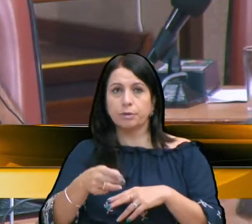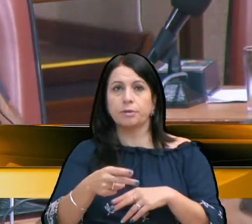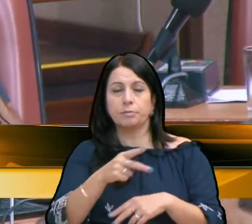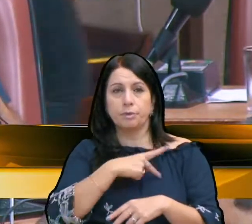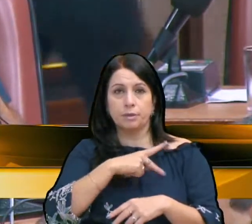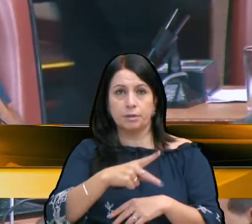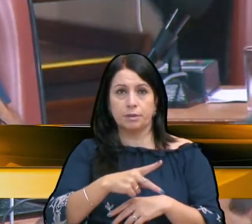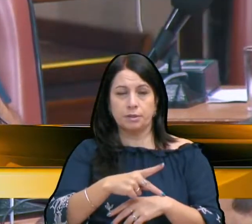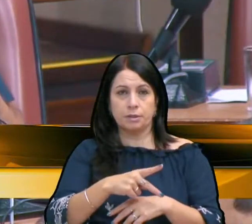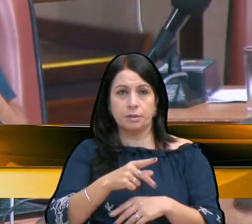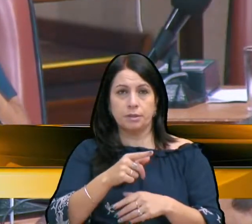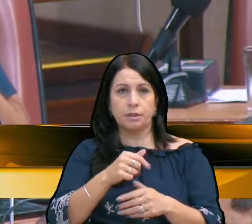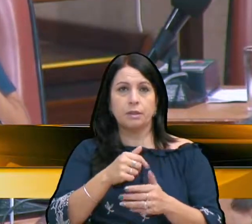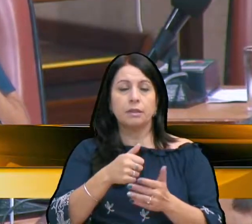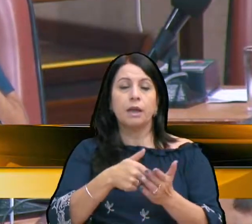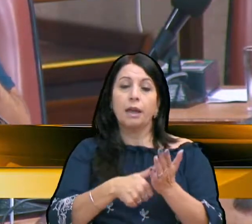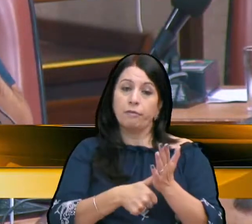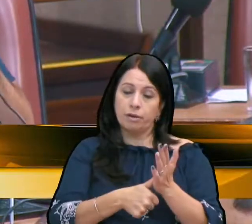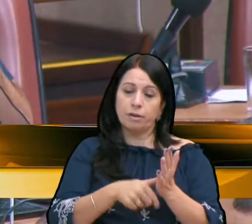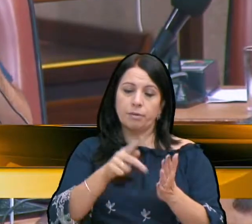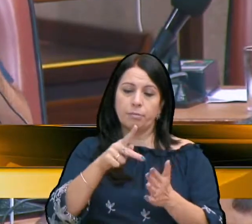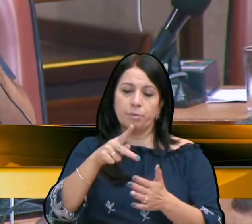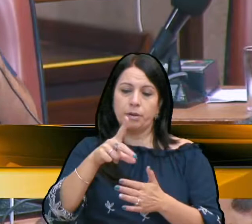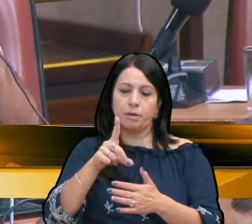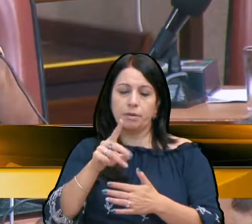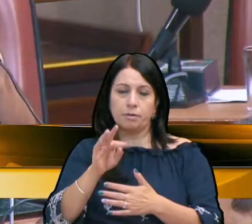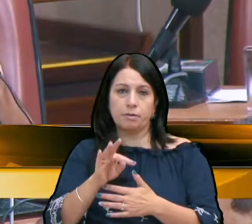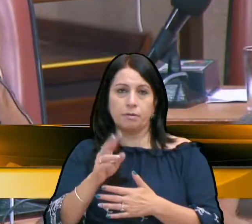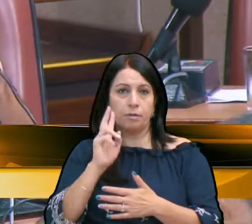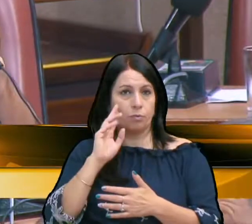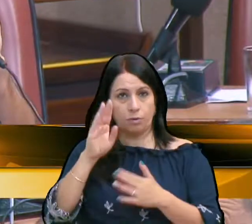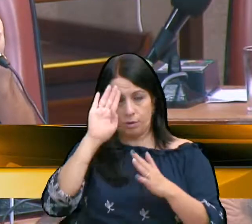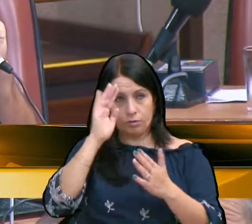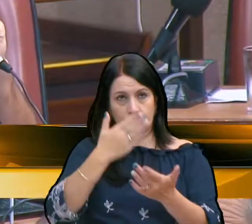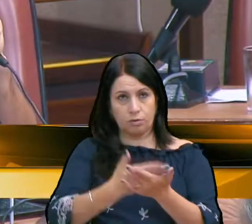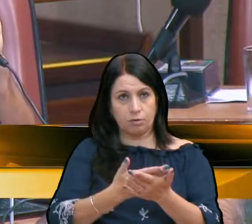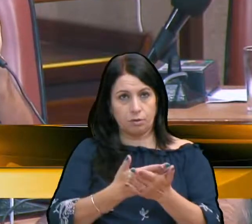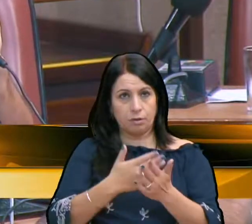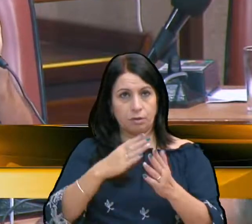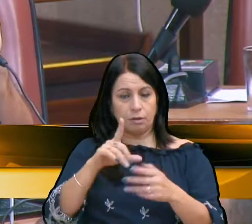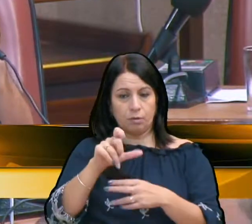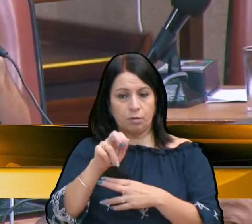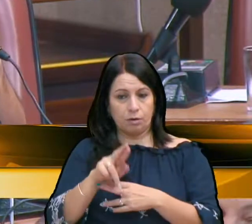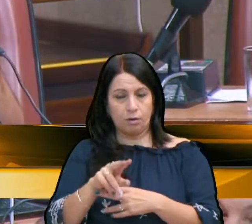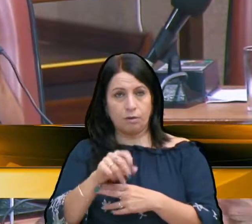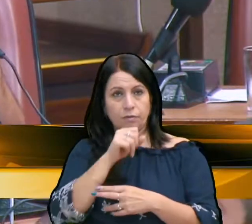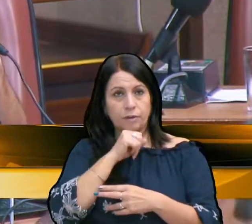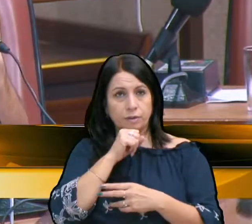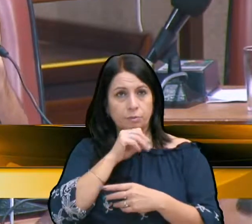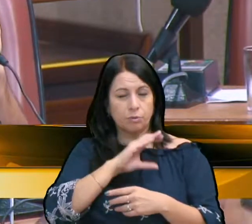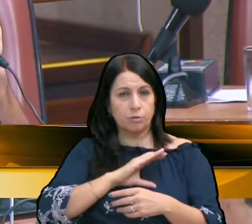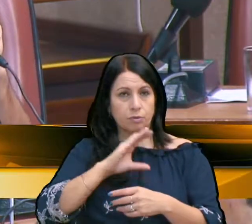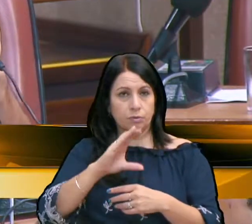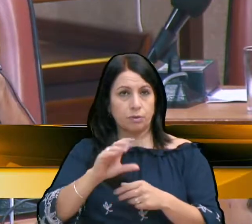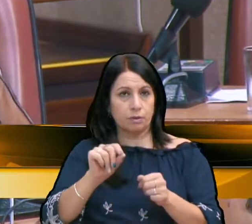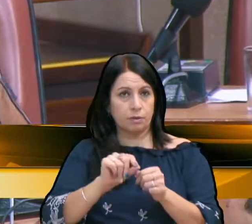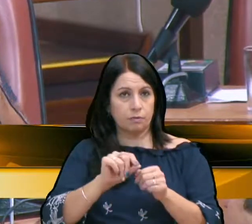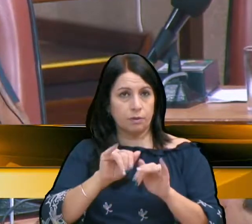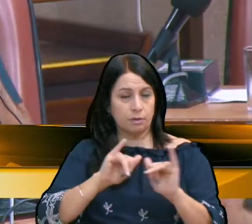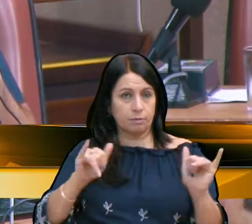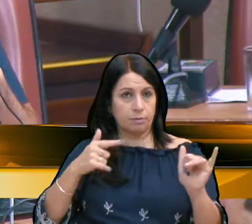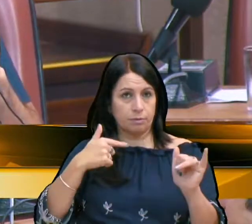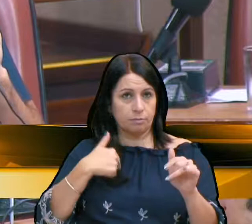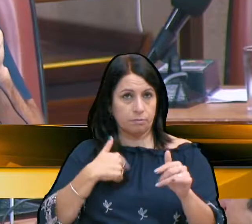PAI é filiada no PDT. Eu não quero acreditar que o Lar da Velhice foi multado, teve aquela multa, porque a coordenadora do Lar da Velhice fez campanha para